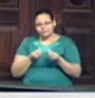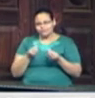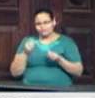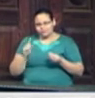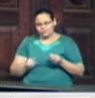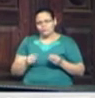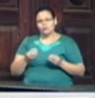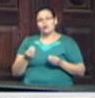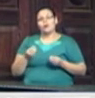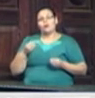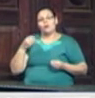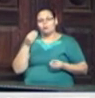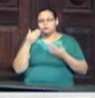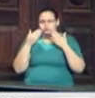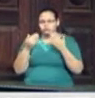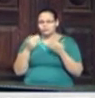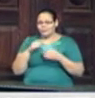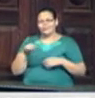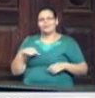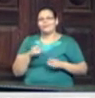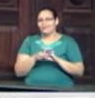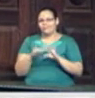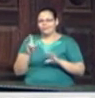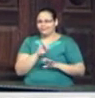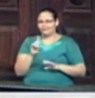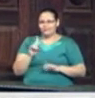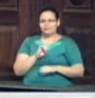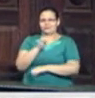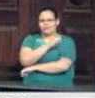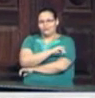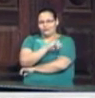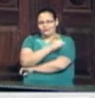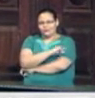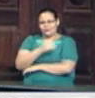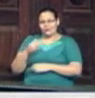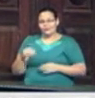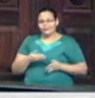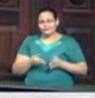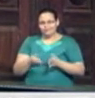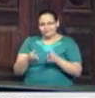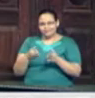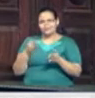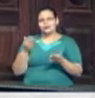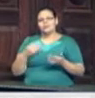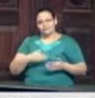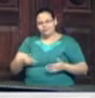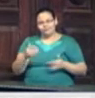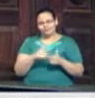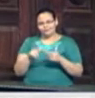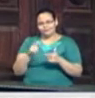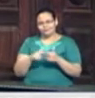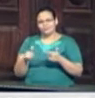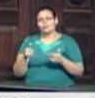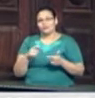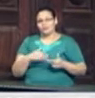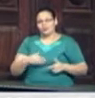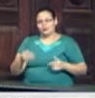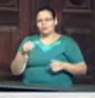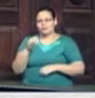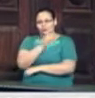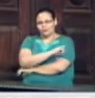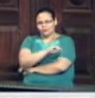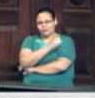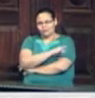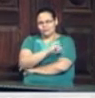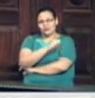contrapartidas, mas que não permita que o Rio de Janeiro rume para o abismo no curtíssimo prazo, porque o abismo do Rio de